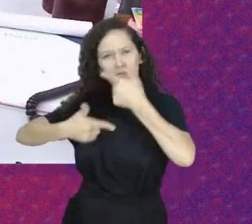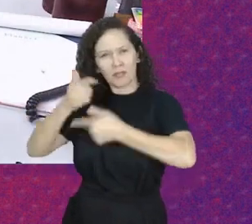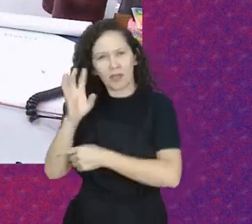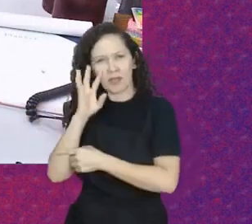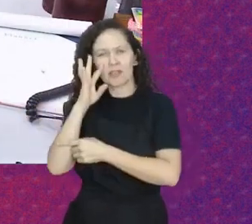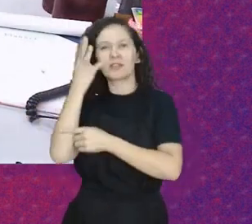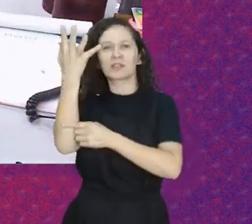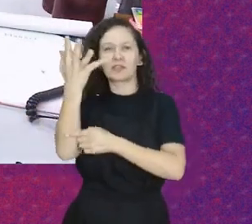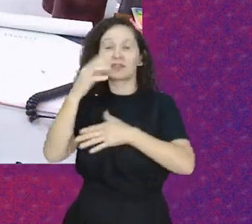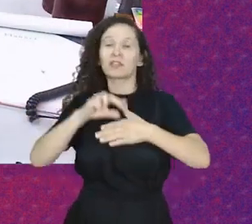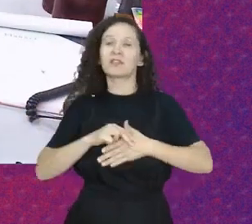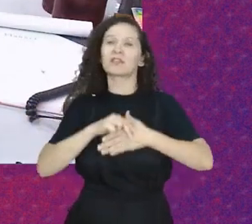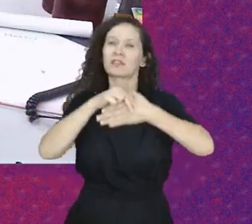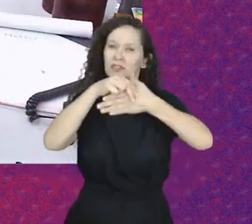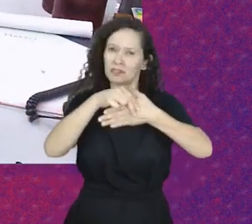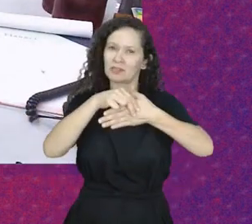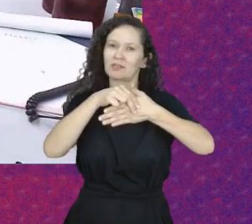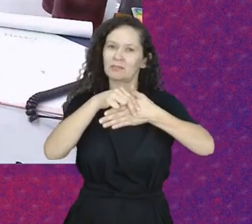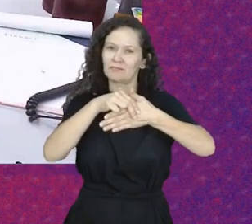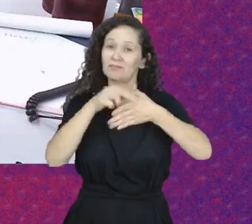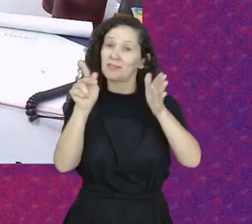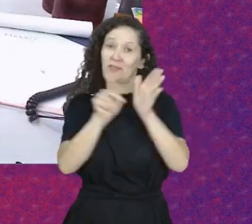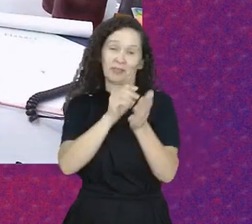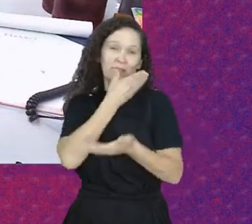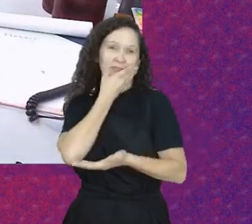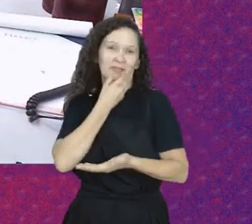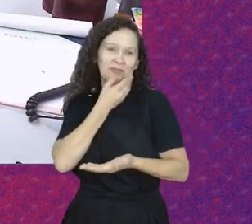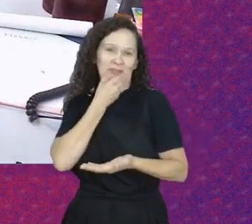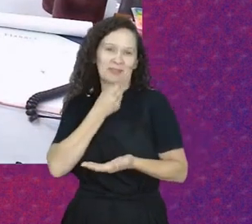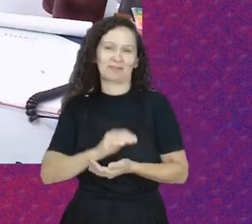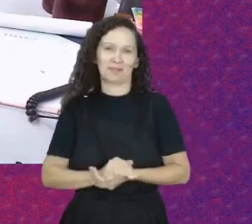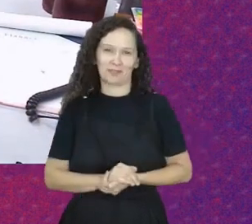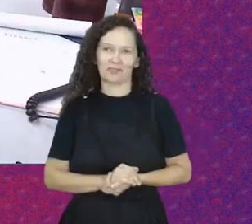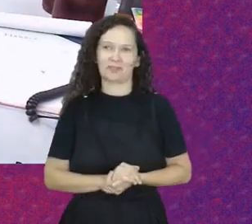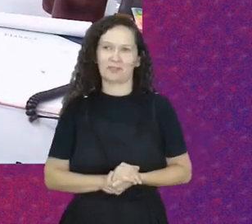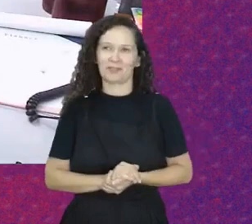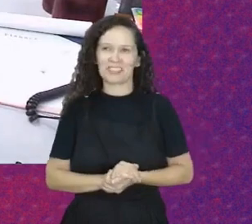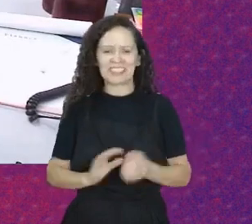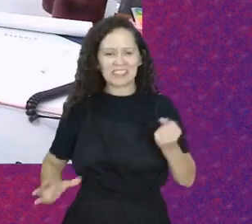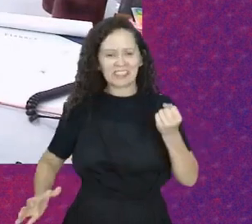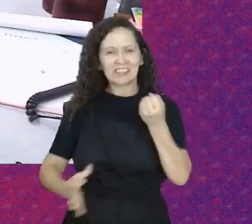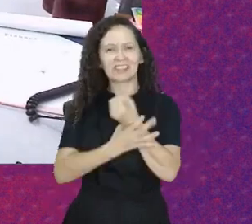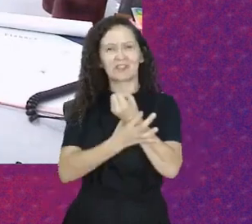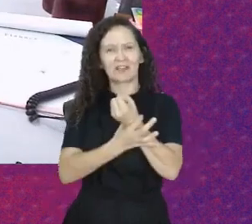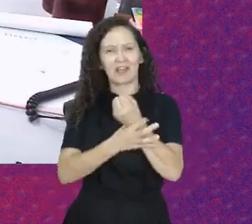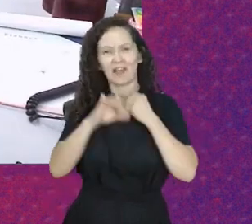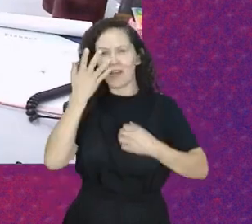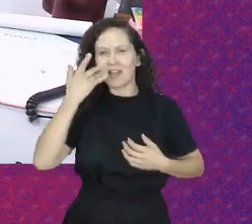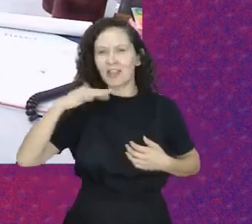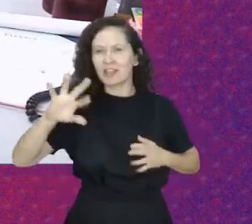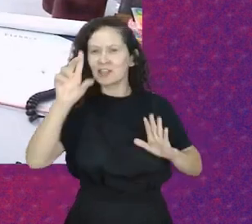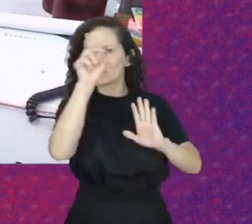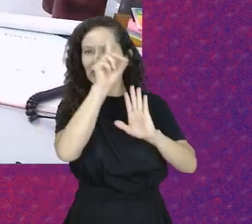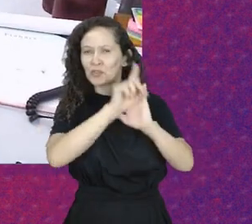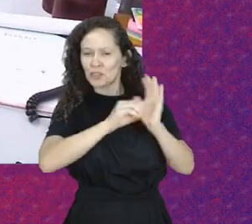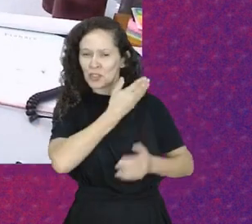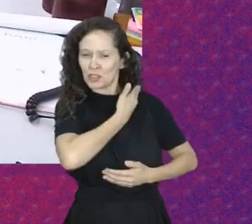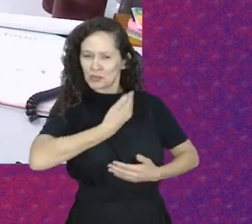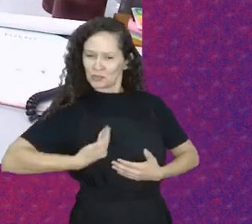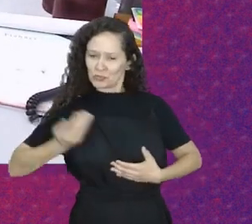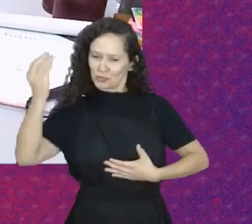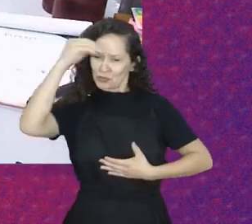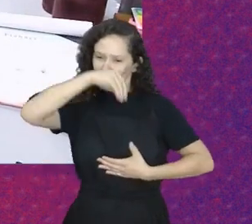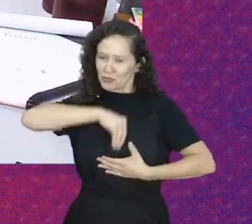decisão, de liderança, né, e assegurar, à criança um direito público subjetivo,